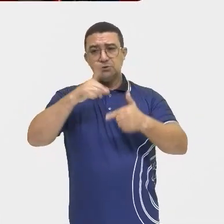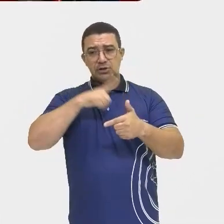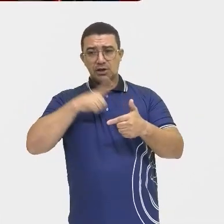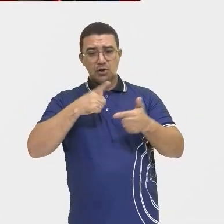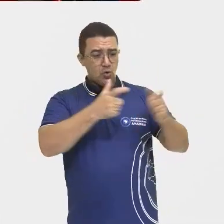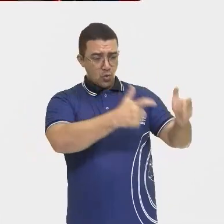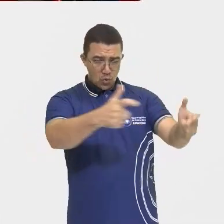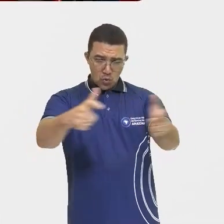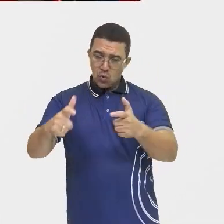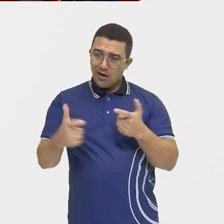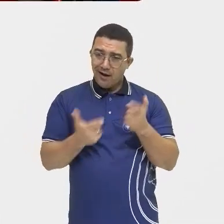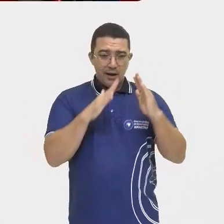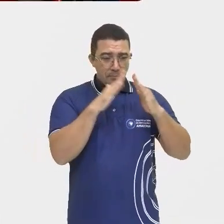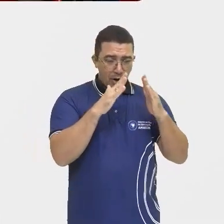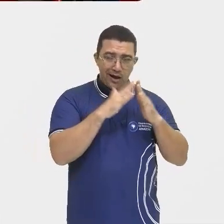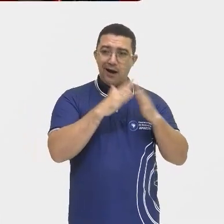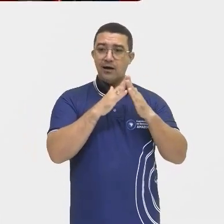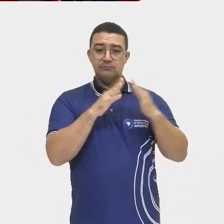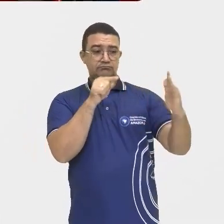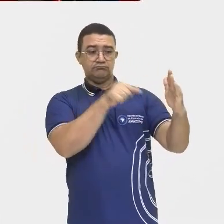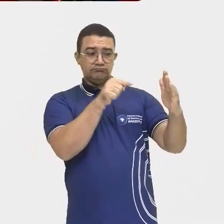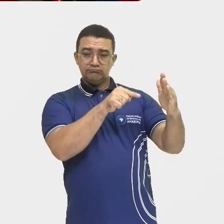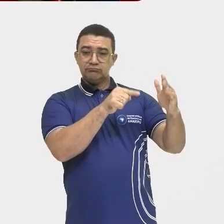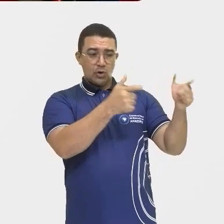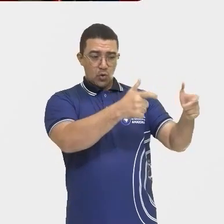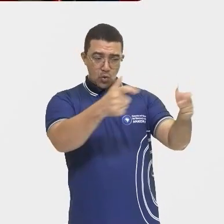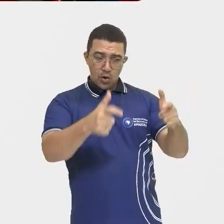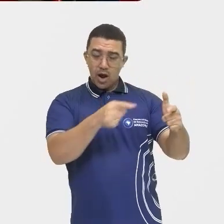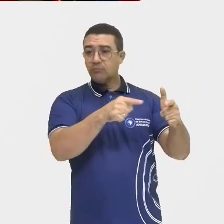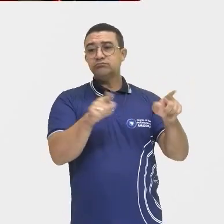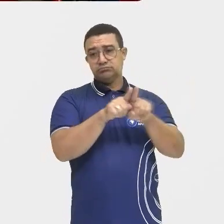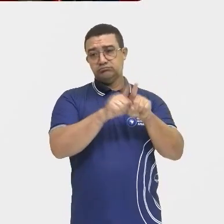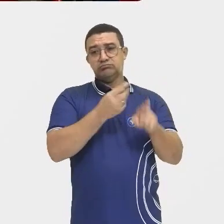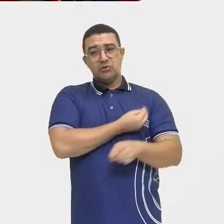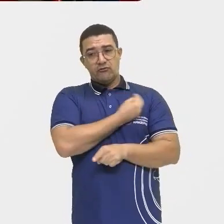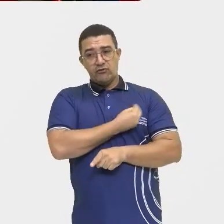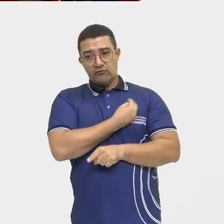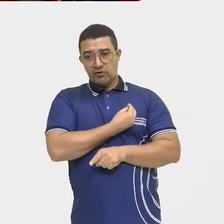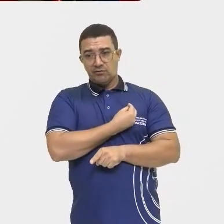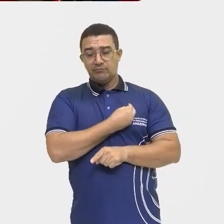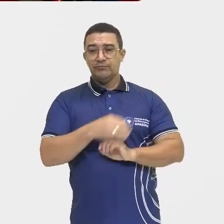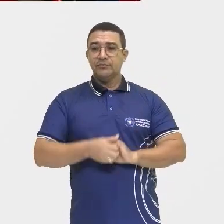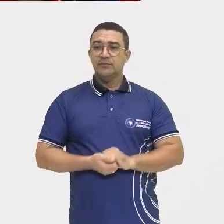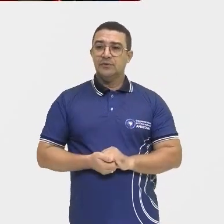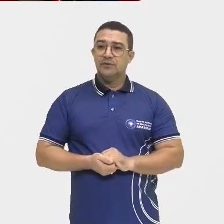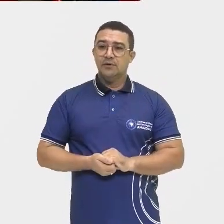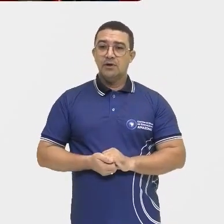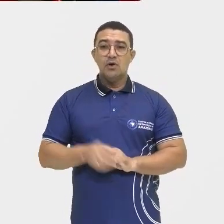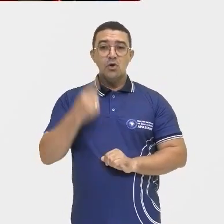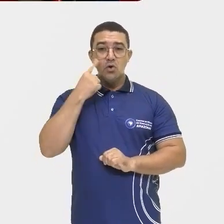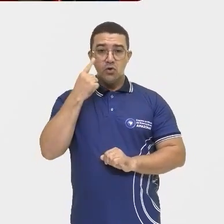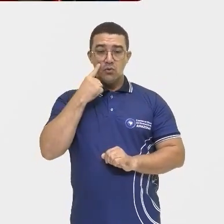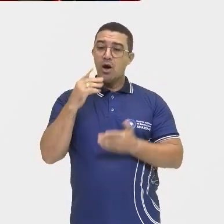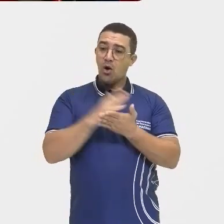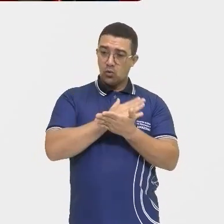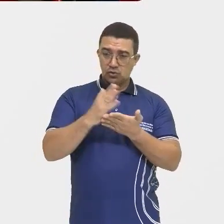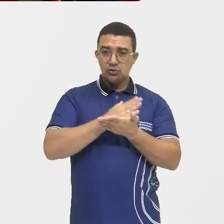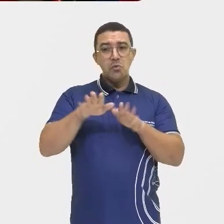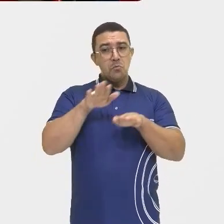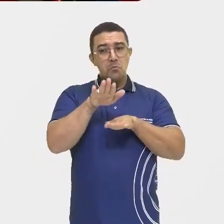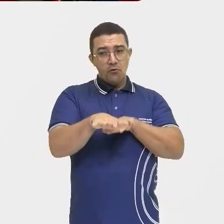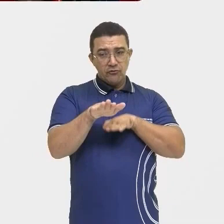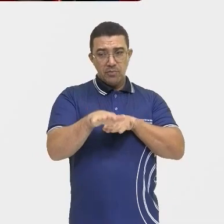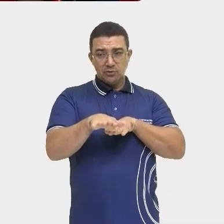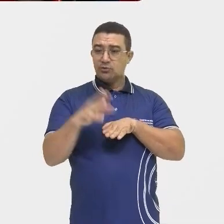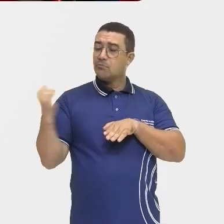vimos dois importantes movimentos sociais, tá certo? As ligas camponesas, que atuaram bastante, tá,